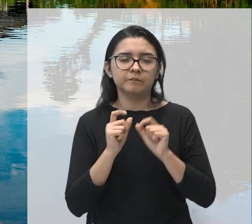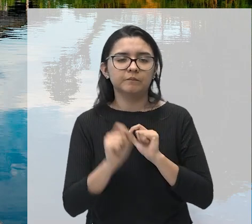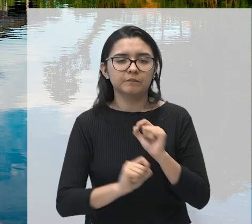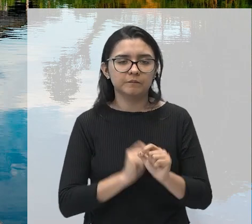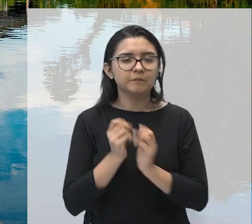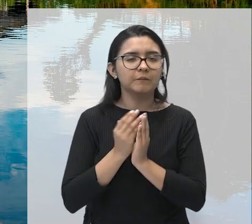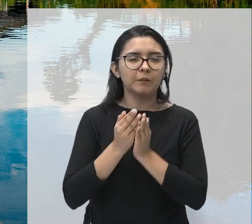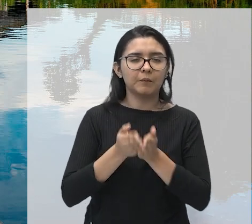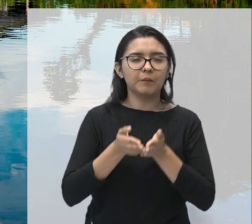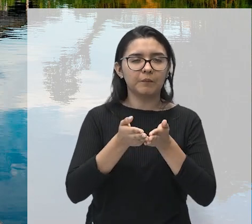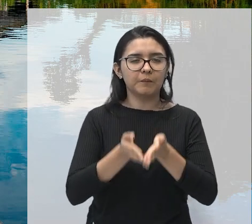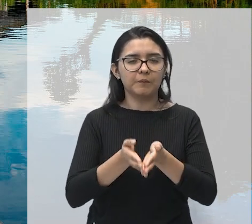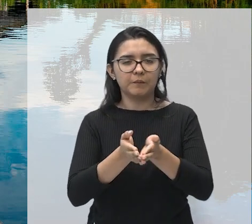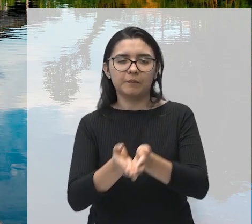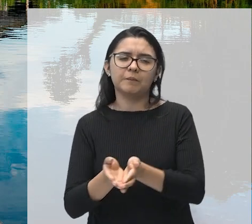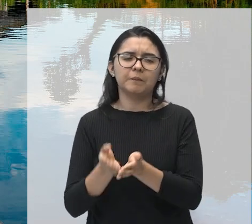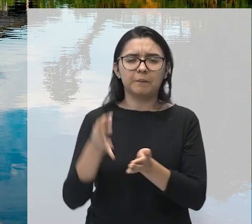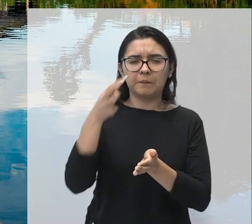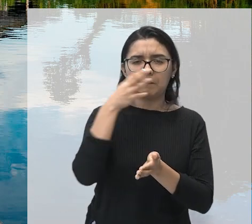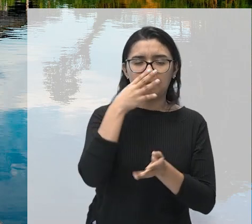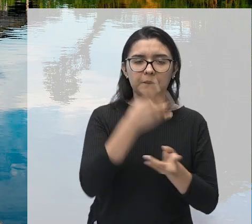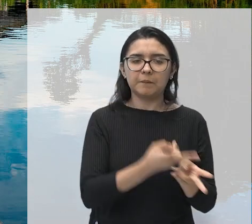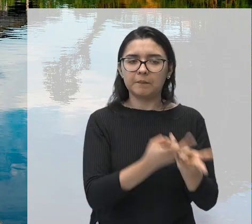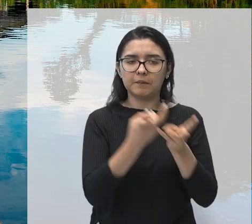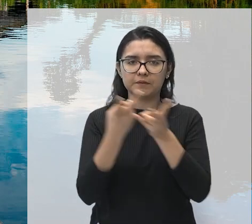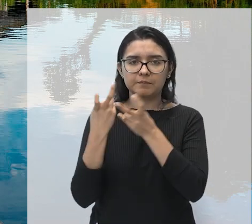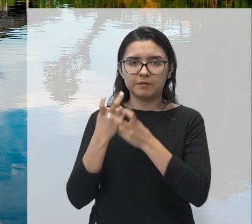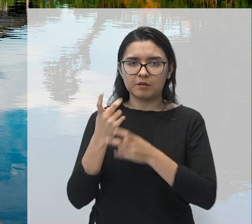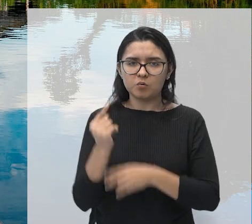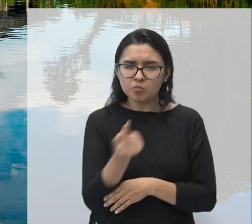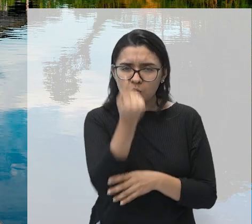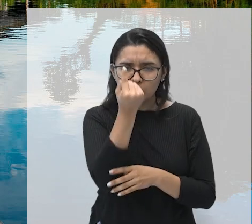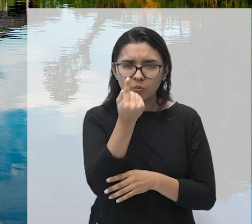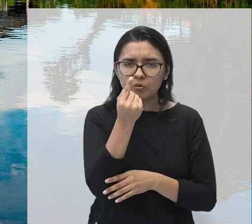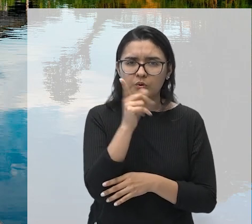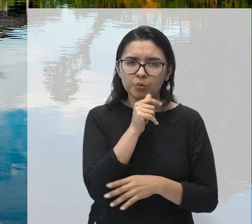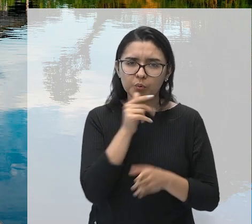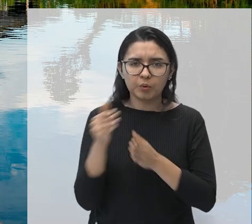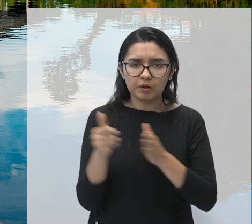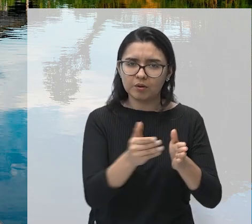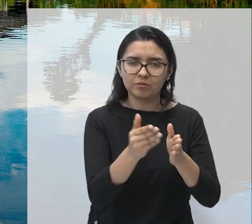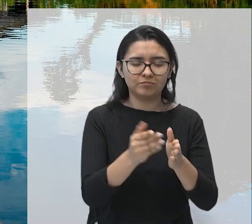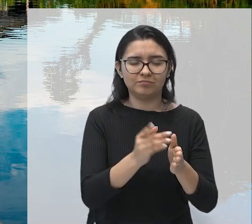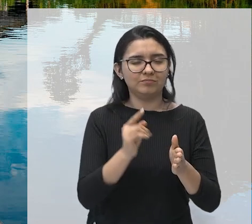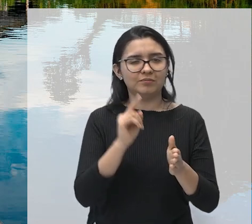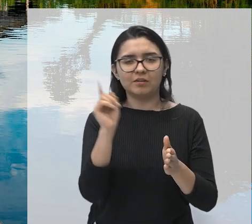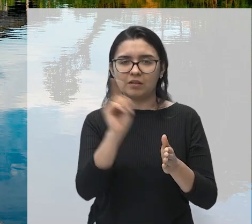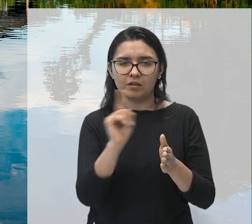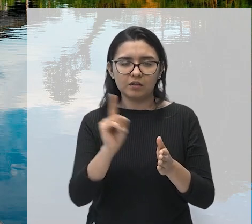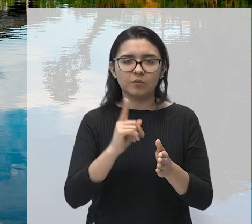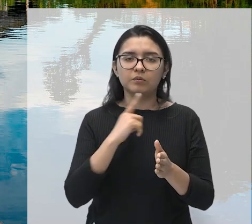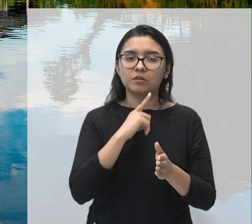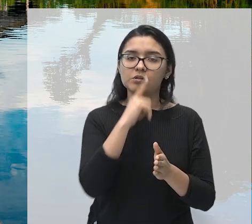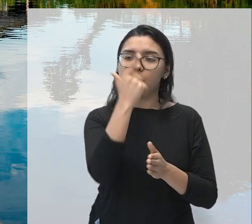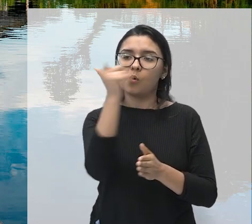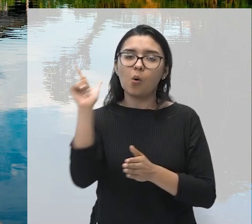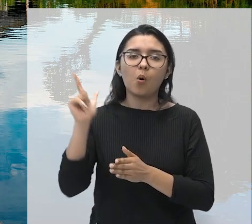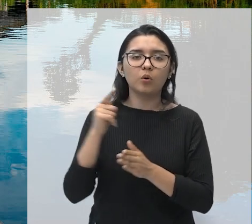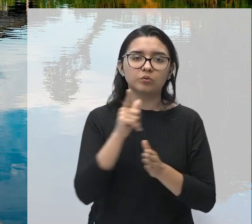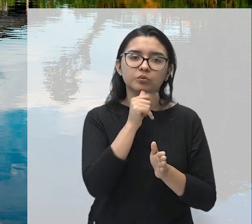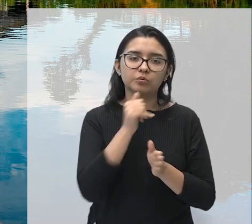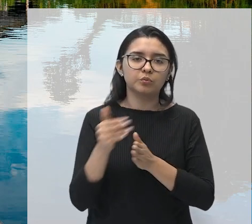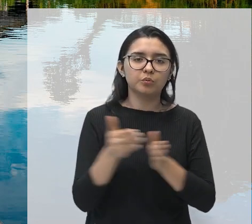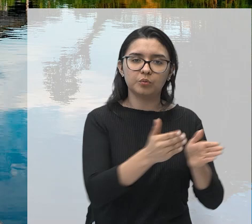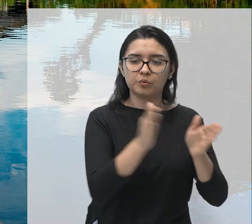Amazônia, que o rio Amazonas ele não está sozinho. Existem outros elementos constituintes